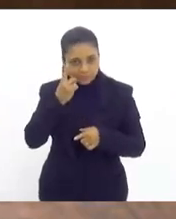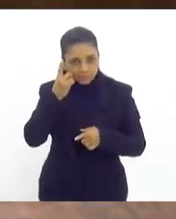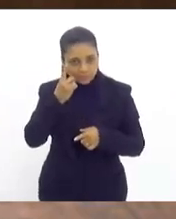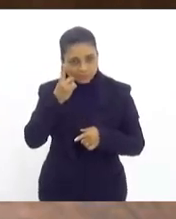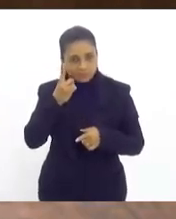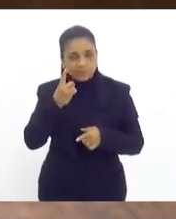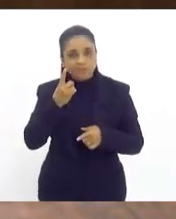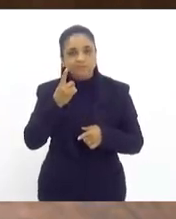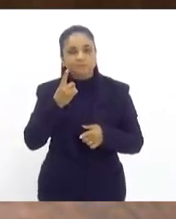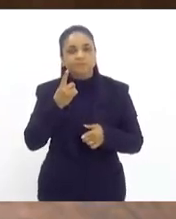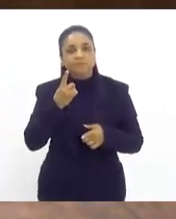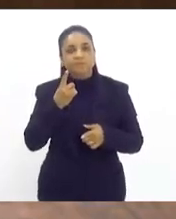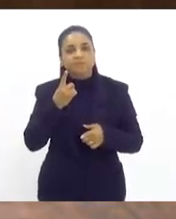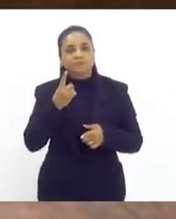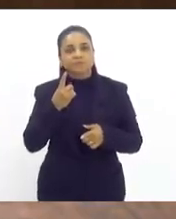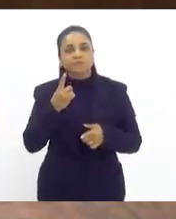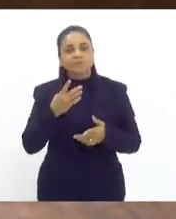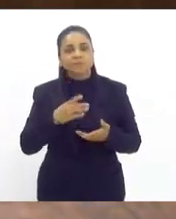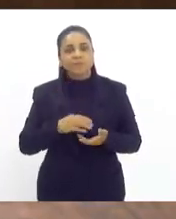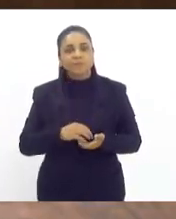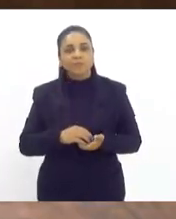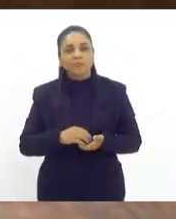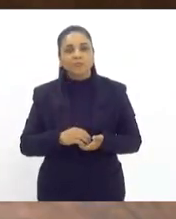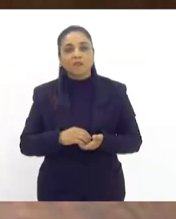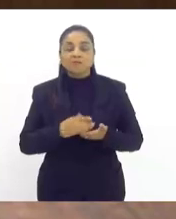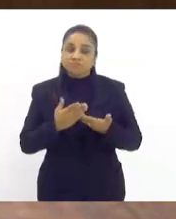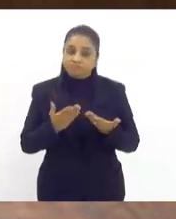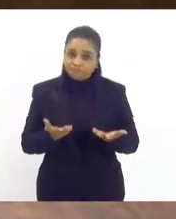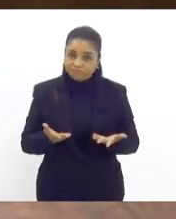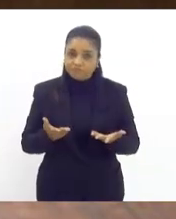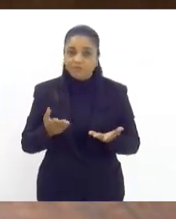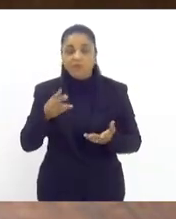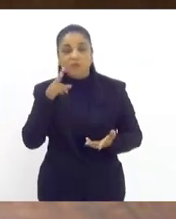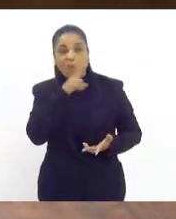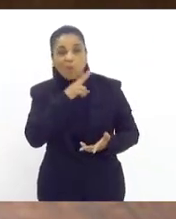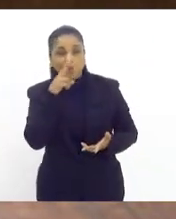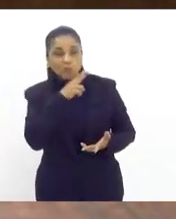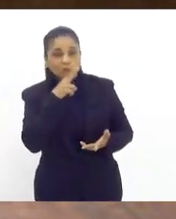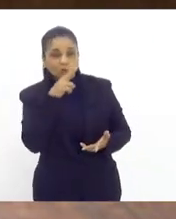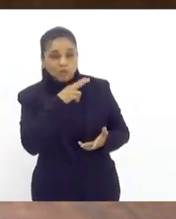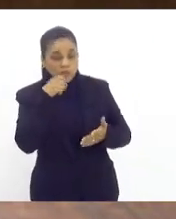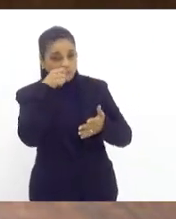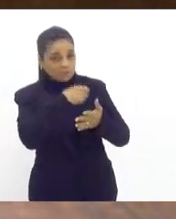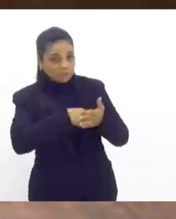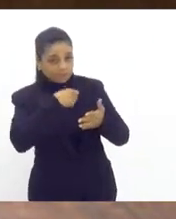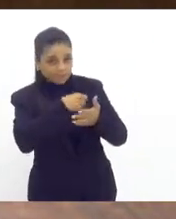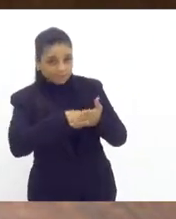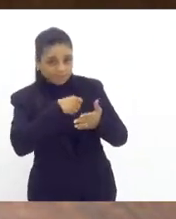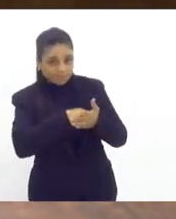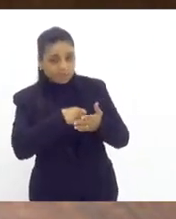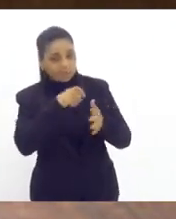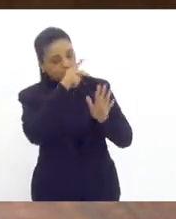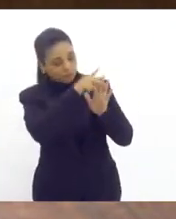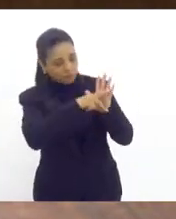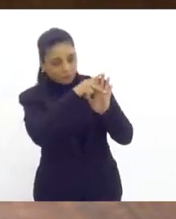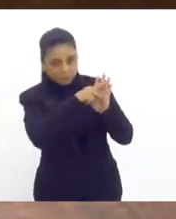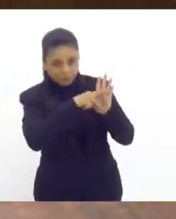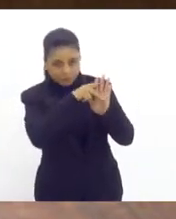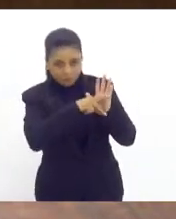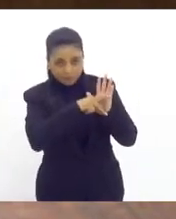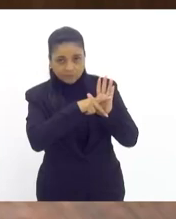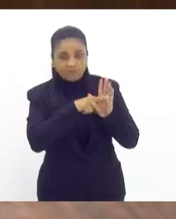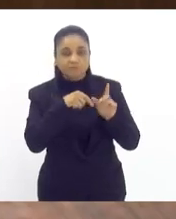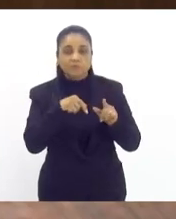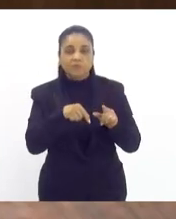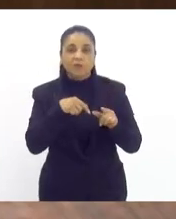deputados dessa casa diante da urgência e da pertinência desse projeto Então queria registrar que